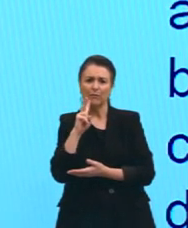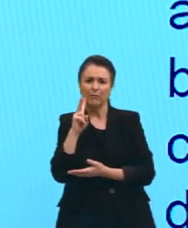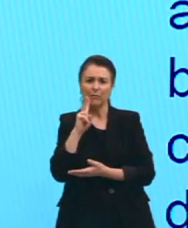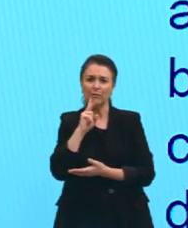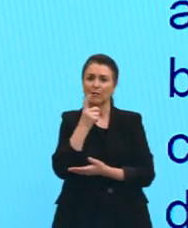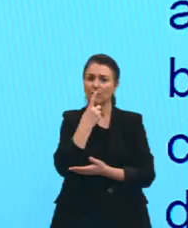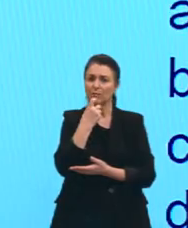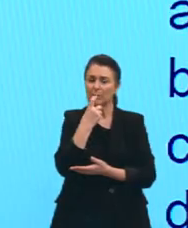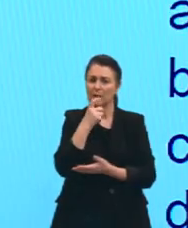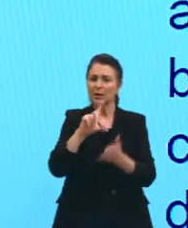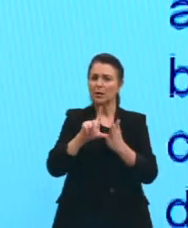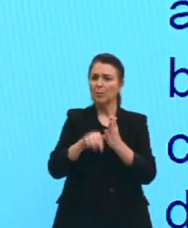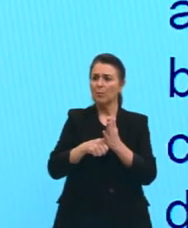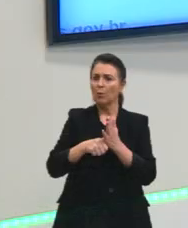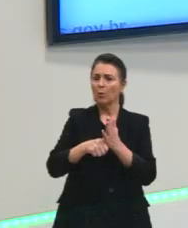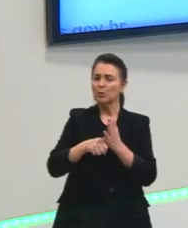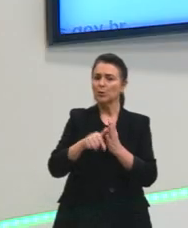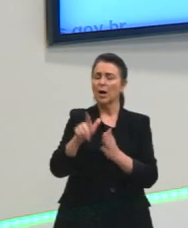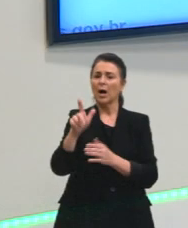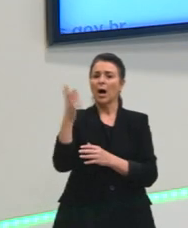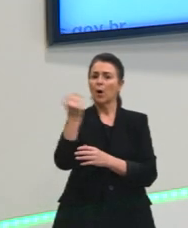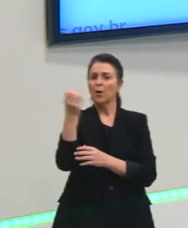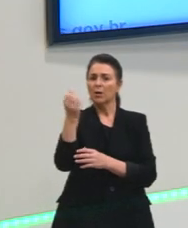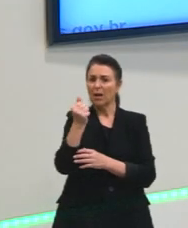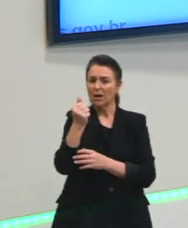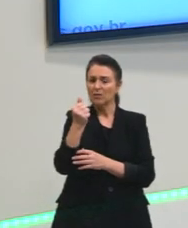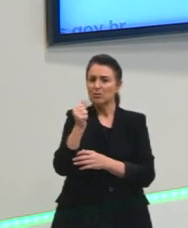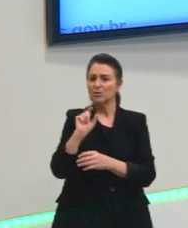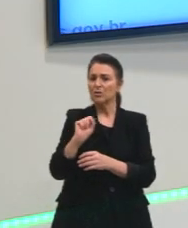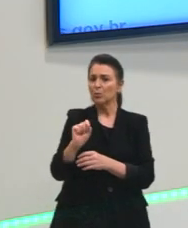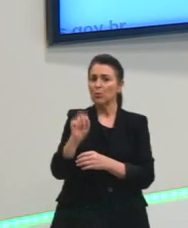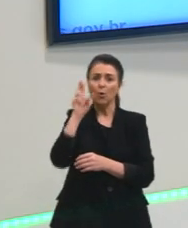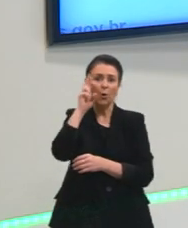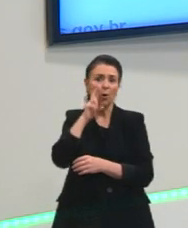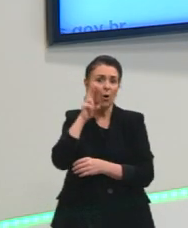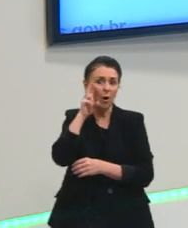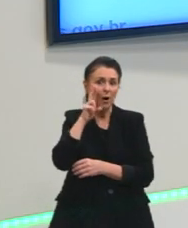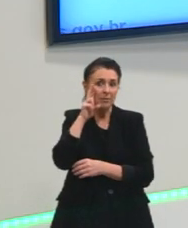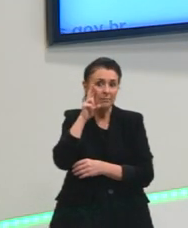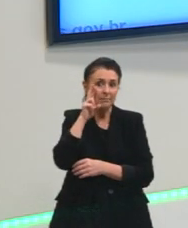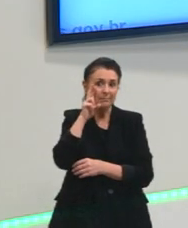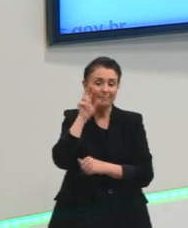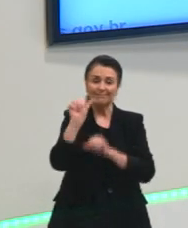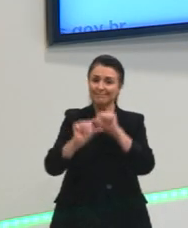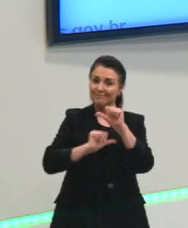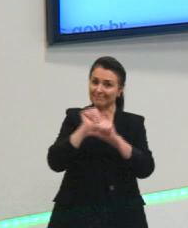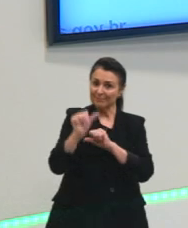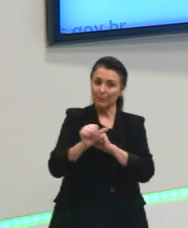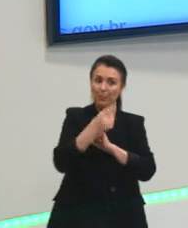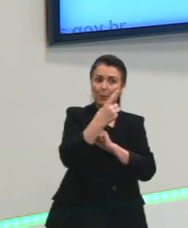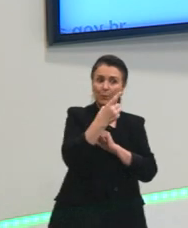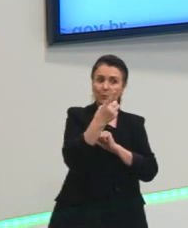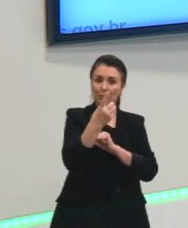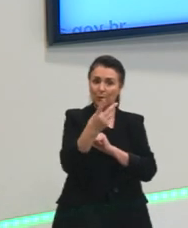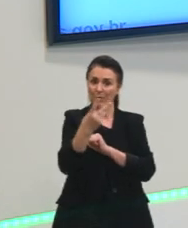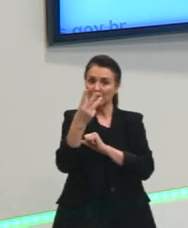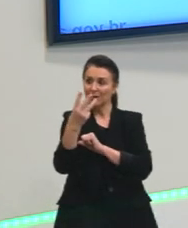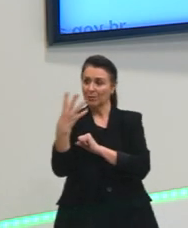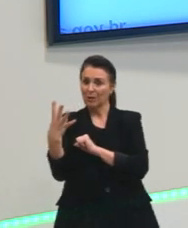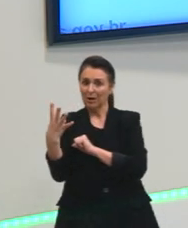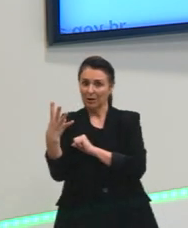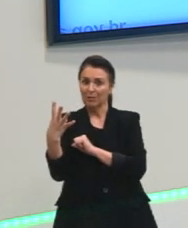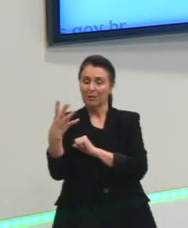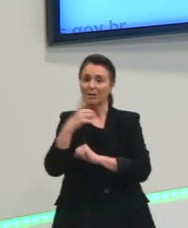de vaca Rosa então de acordo com esses resultados as soluções um dois três quatro tem respective